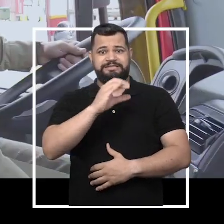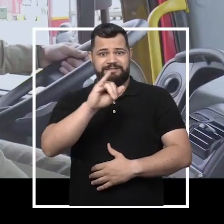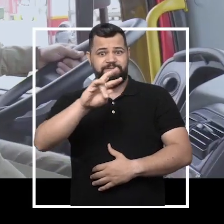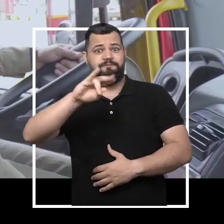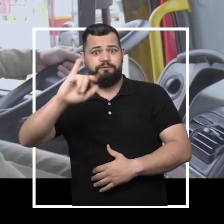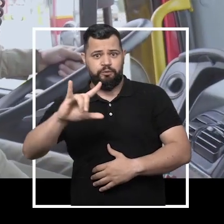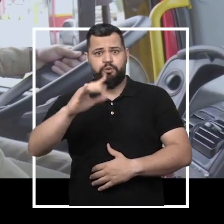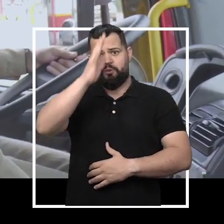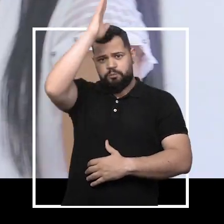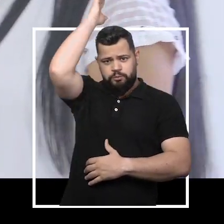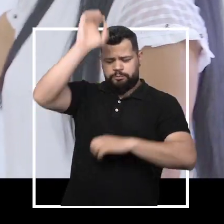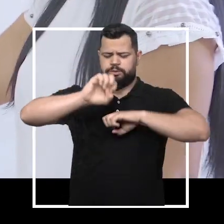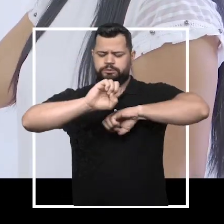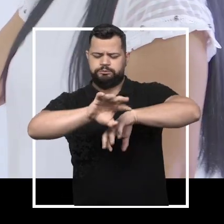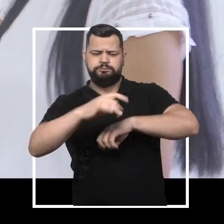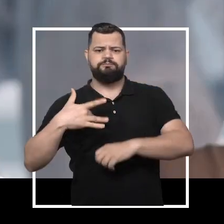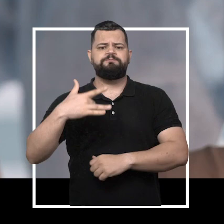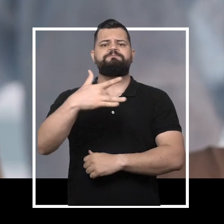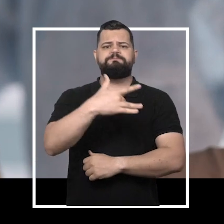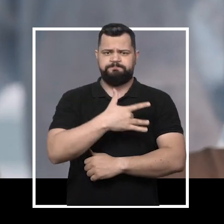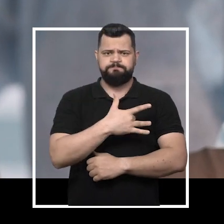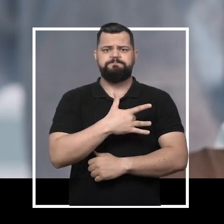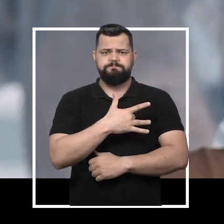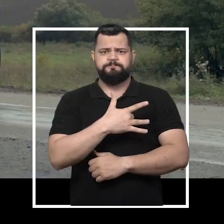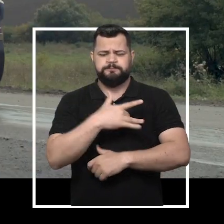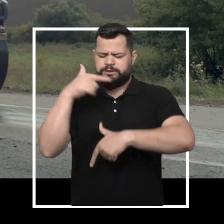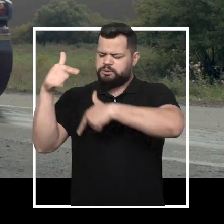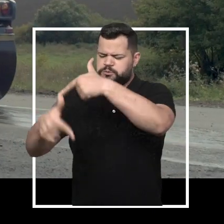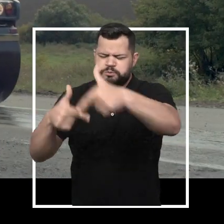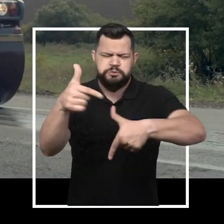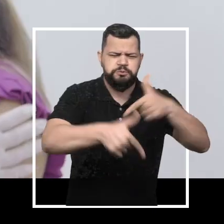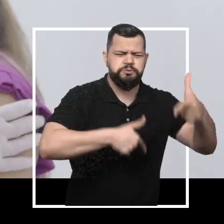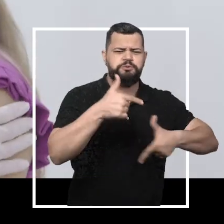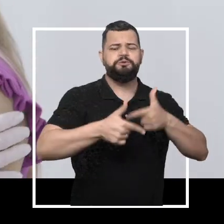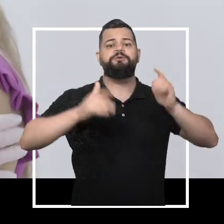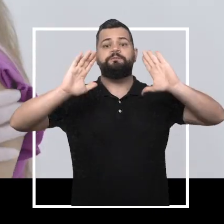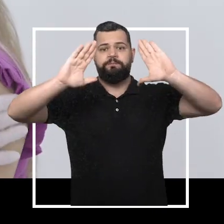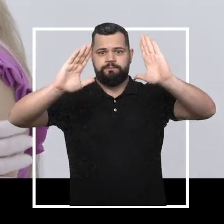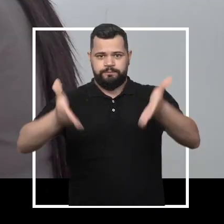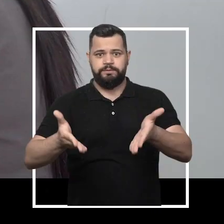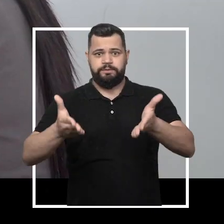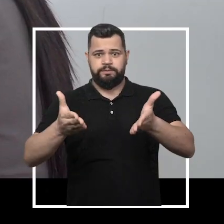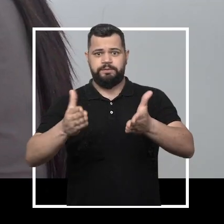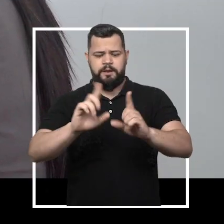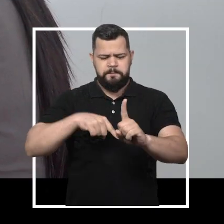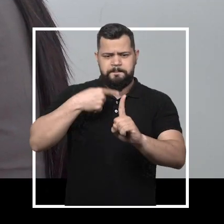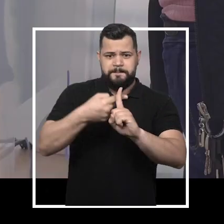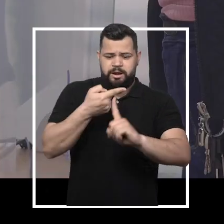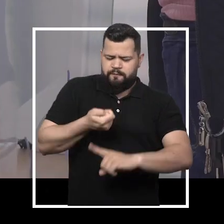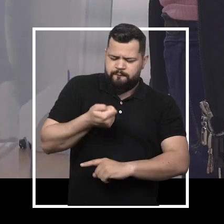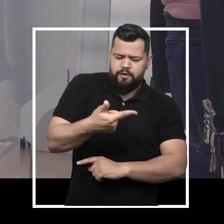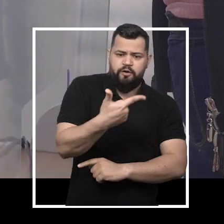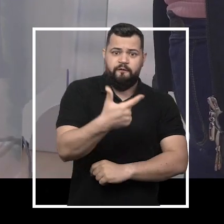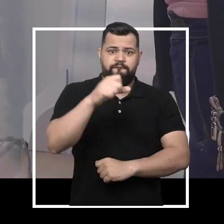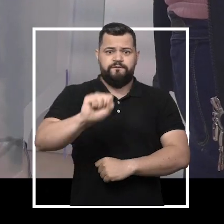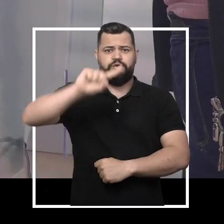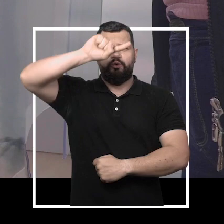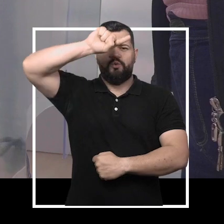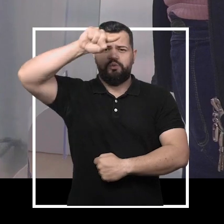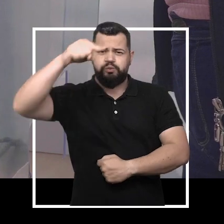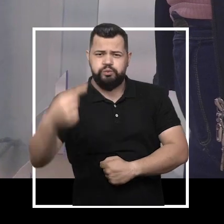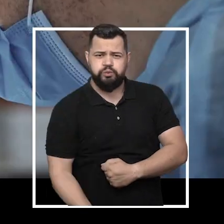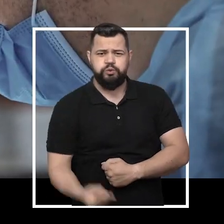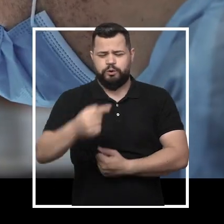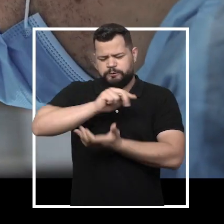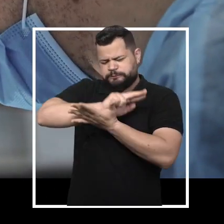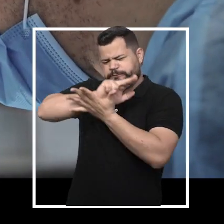civil, corpo de bombeiros, educação e saúde, que já estão a serviço da população. Além disso, foram pagos mais de 28